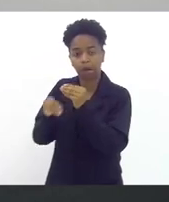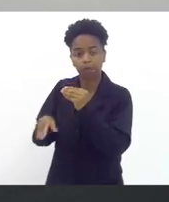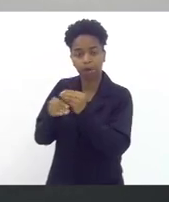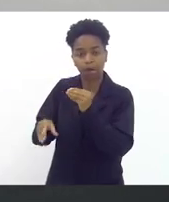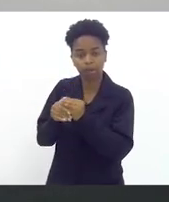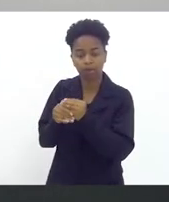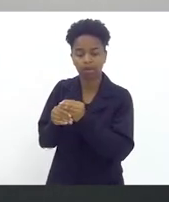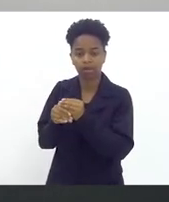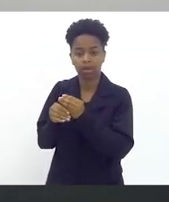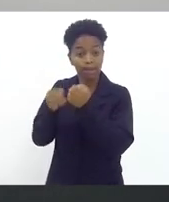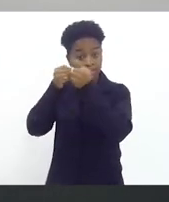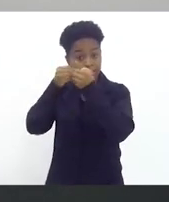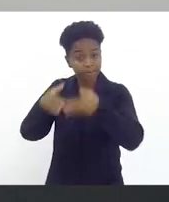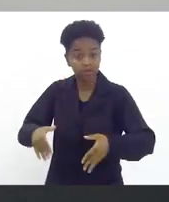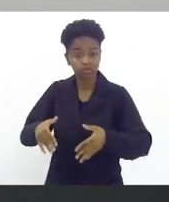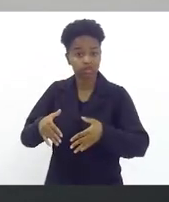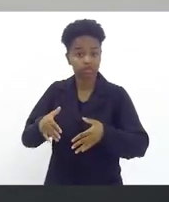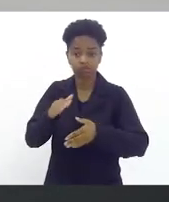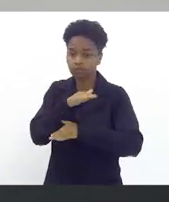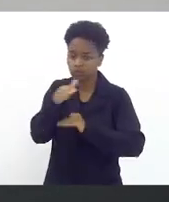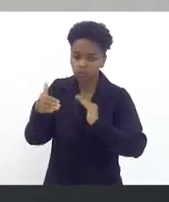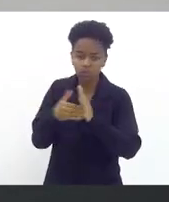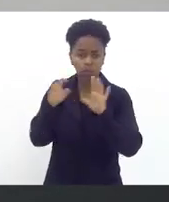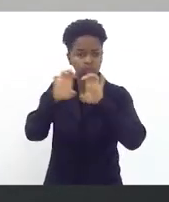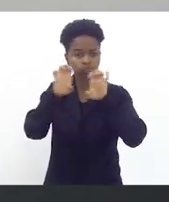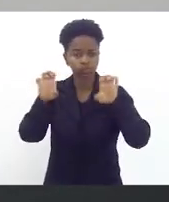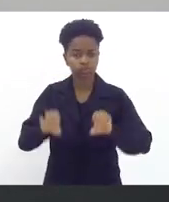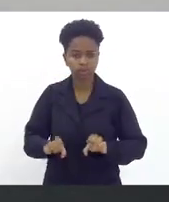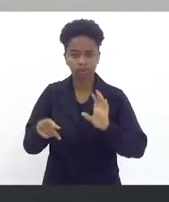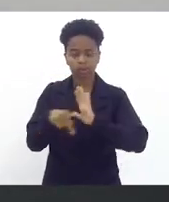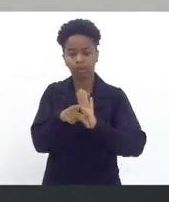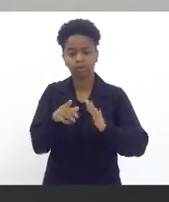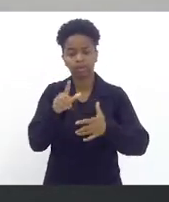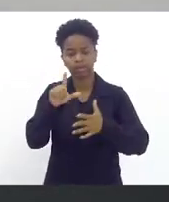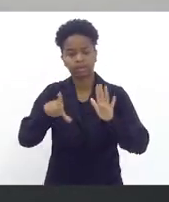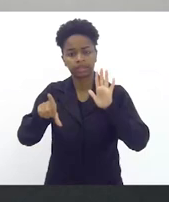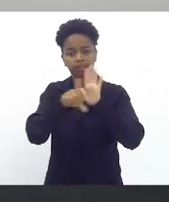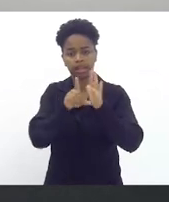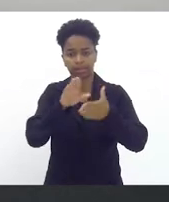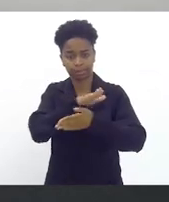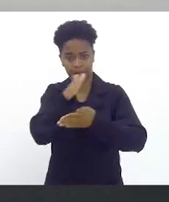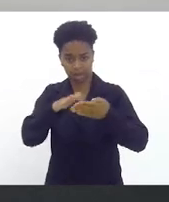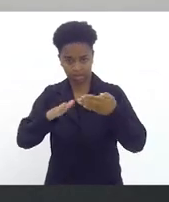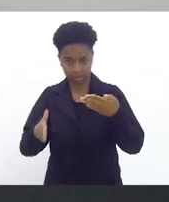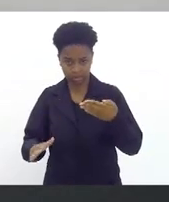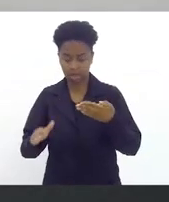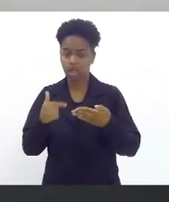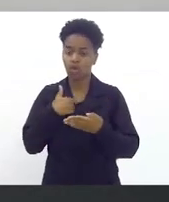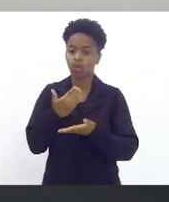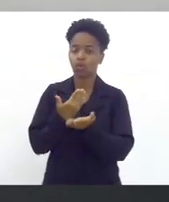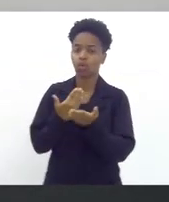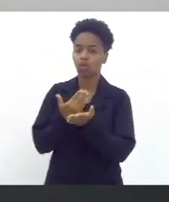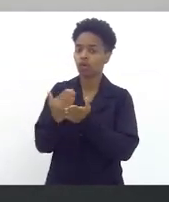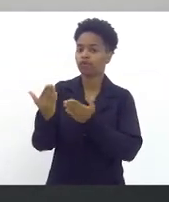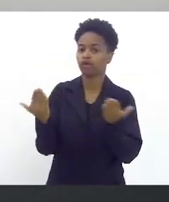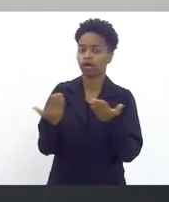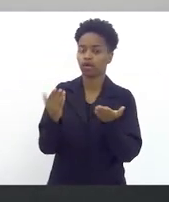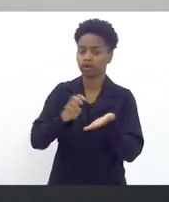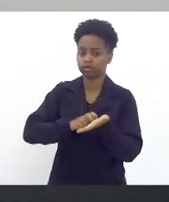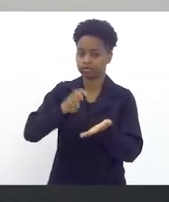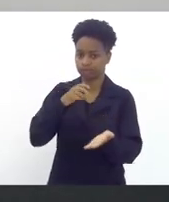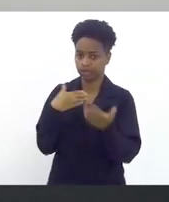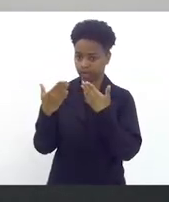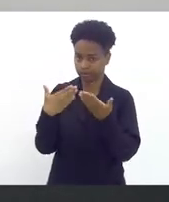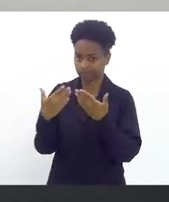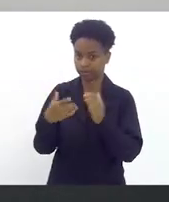fragilizava toda a estrutura da lei da Mata Atlântica eu conversei agora de manhã antes de vir para essa reunião